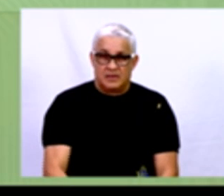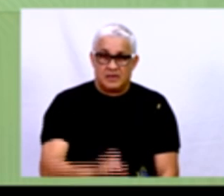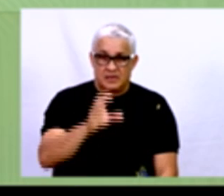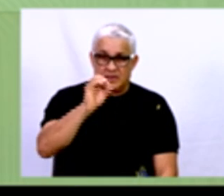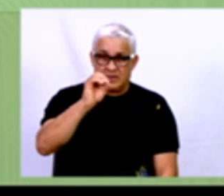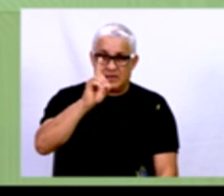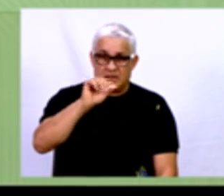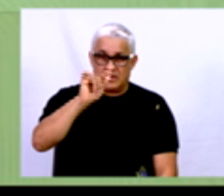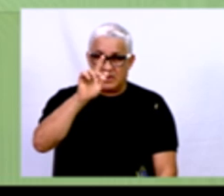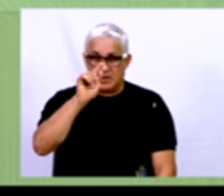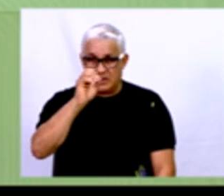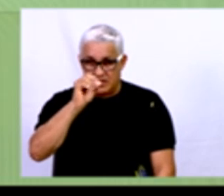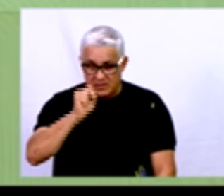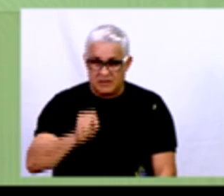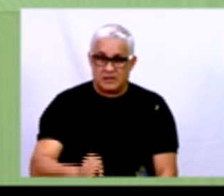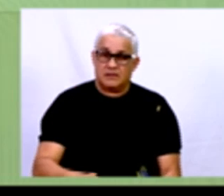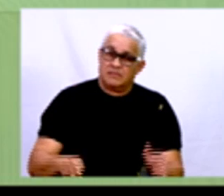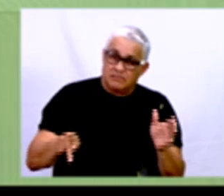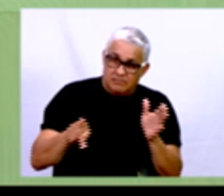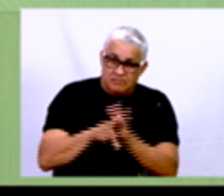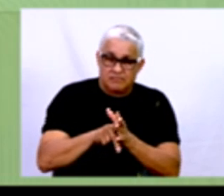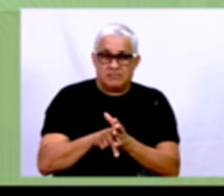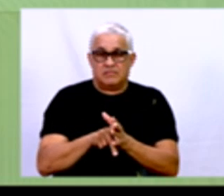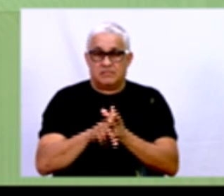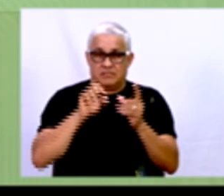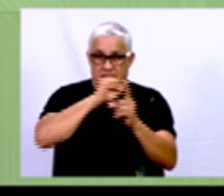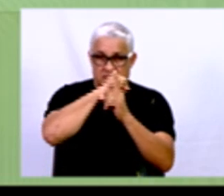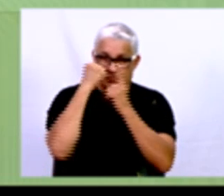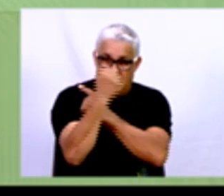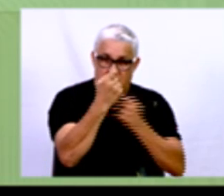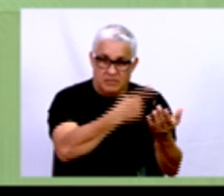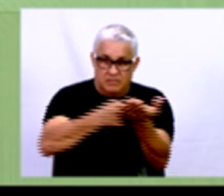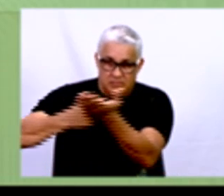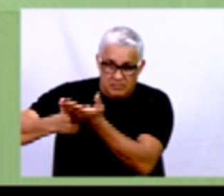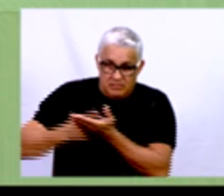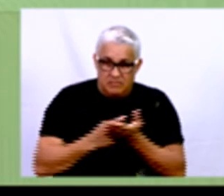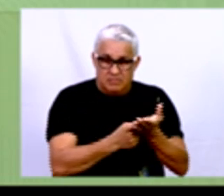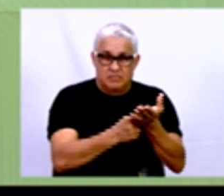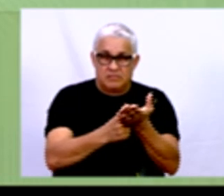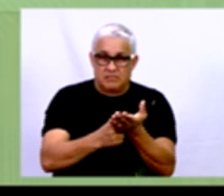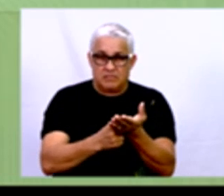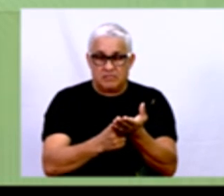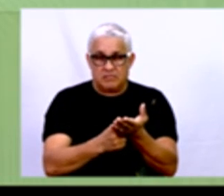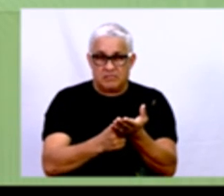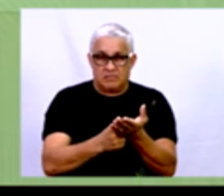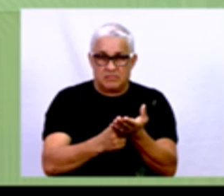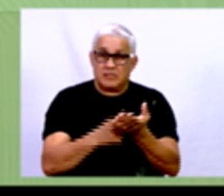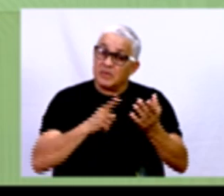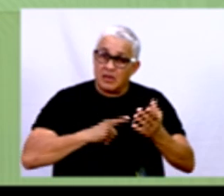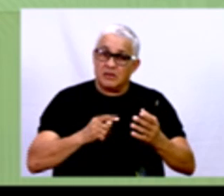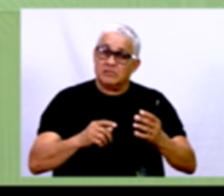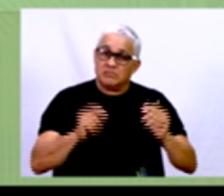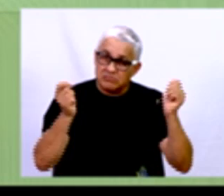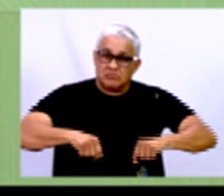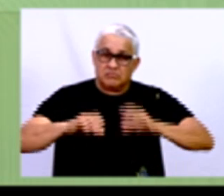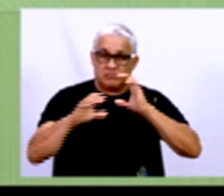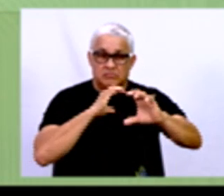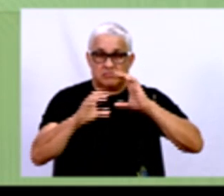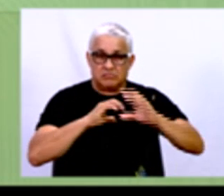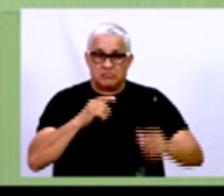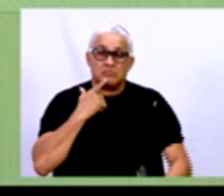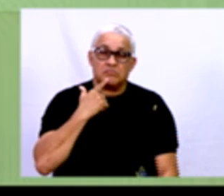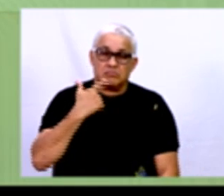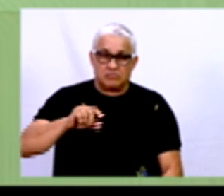códigos, convencionados pela sociedade para que haja comunicação. Então, a língua